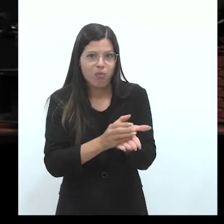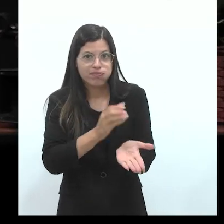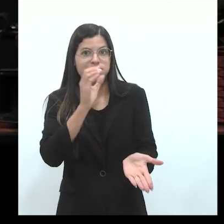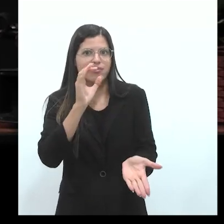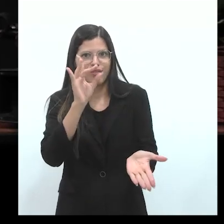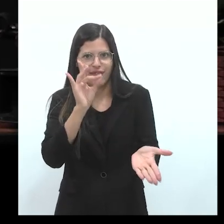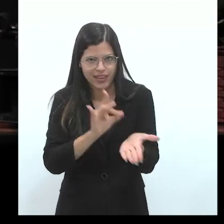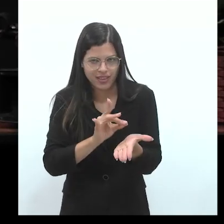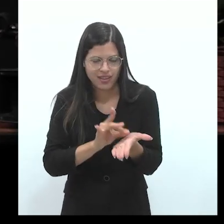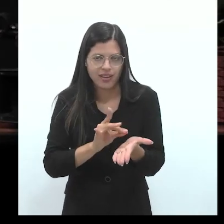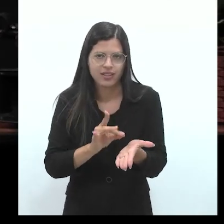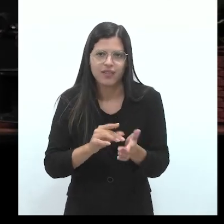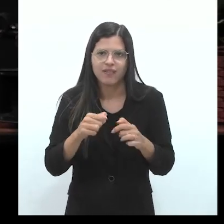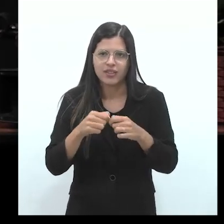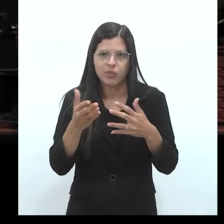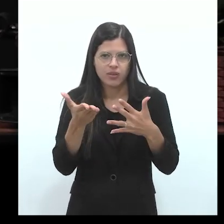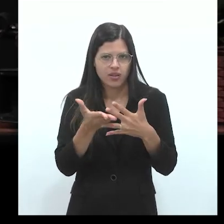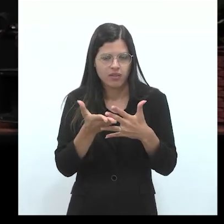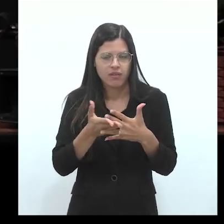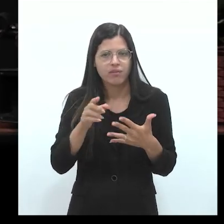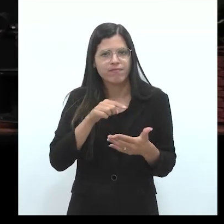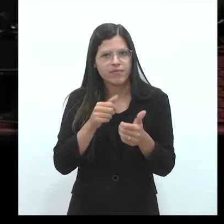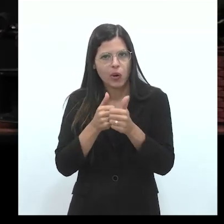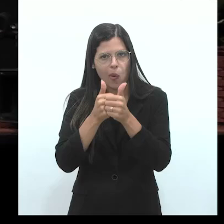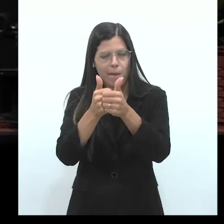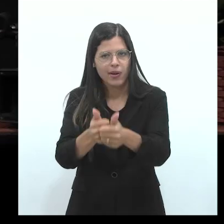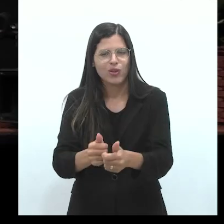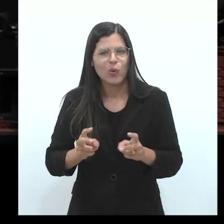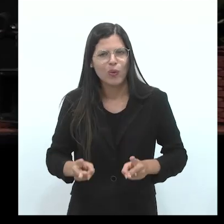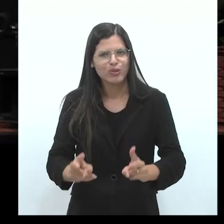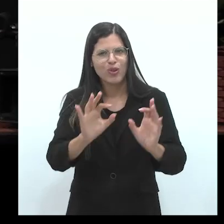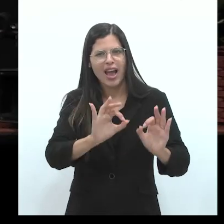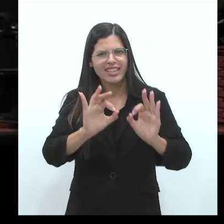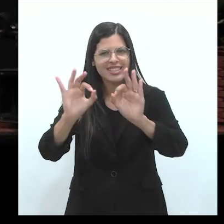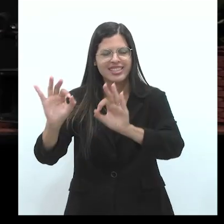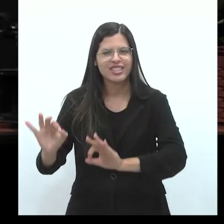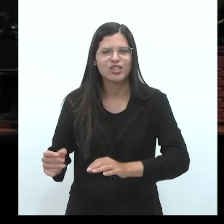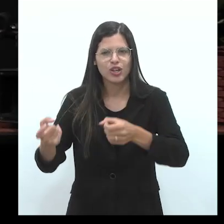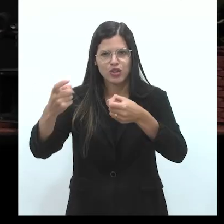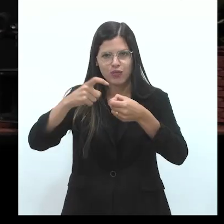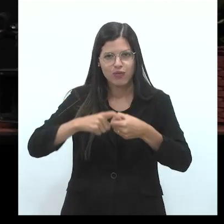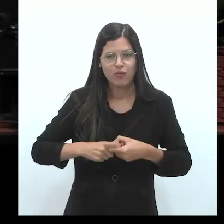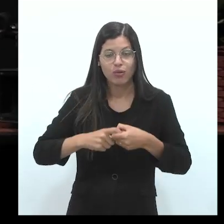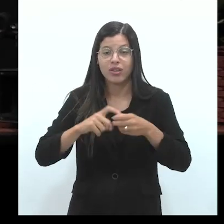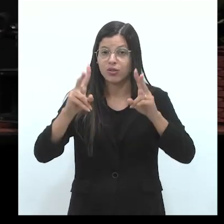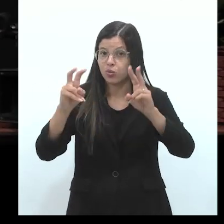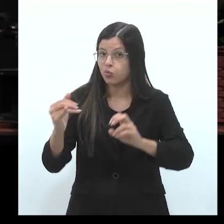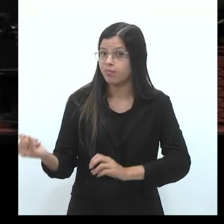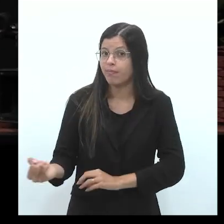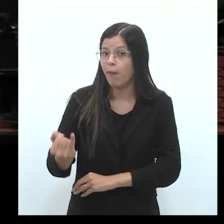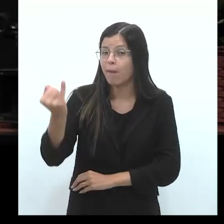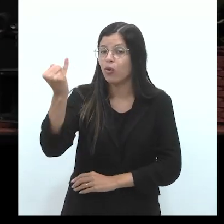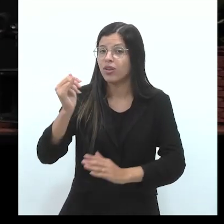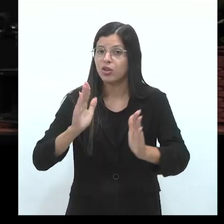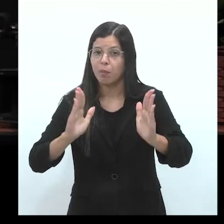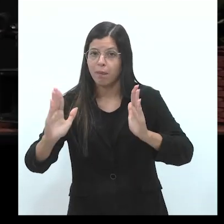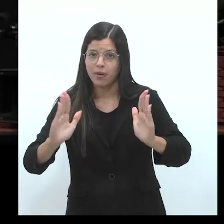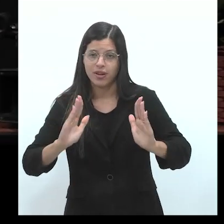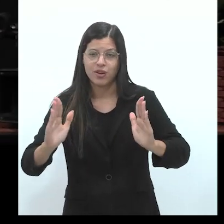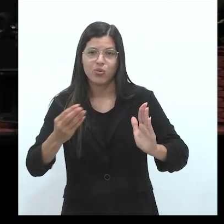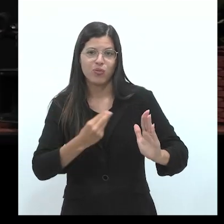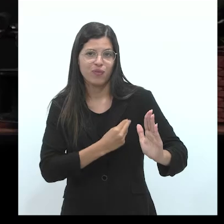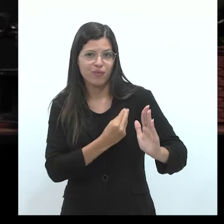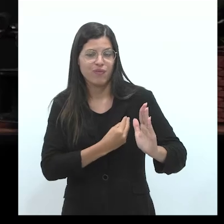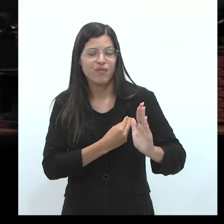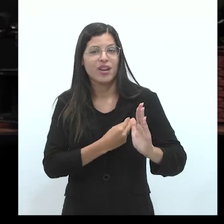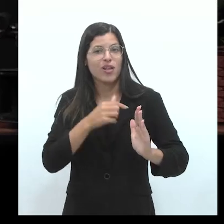A gente vai fazer um intervalo bem rapidinho. Você que está acompanhando a gente, não sai daí não. A gente volta já já para falar desse assunto importantíssimo, que é esse período que